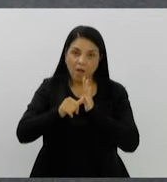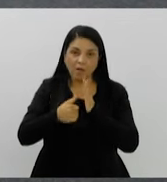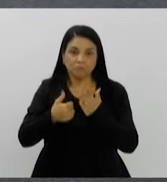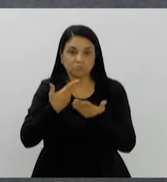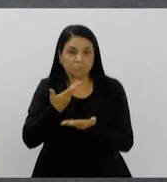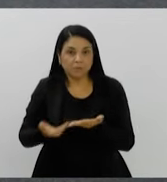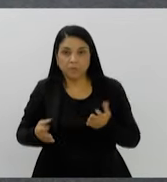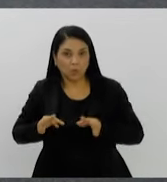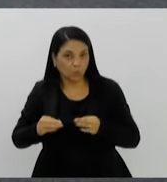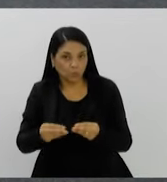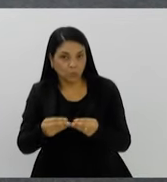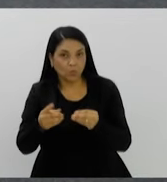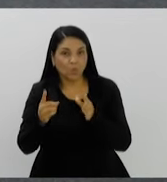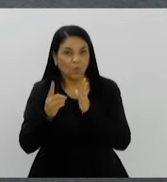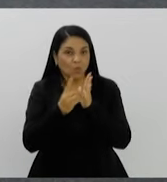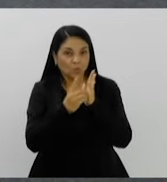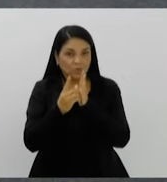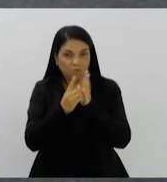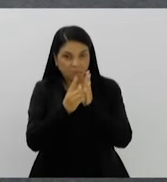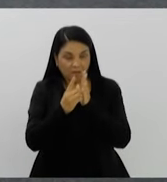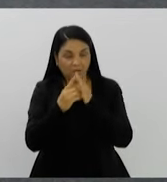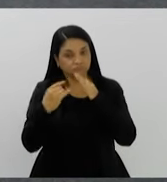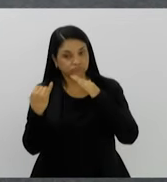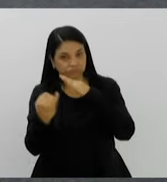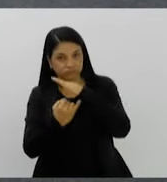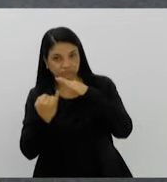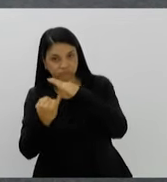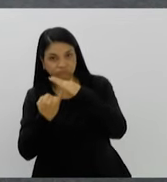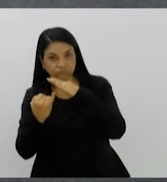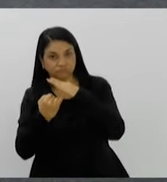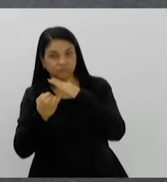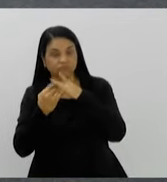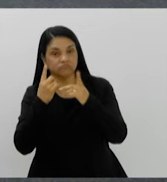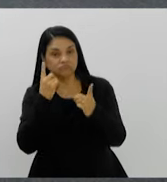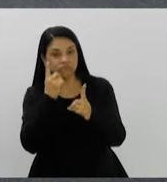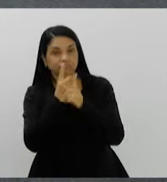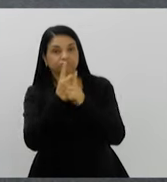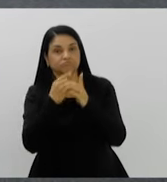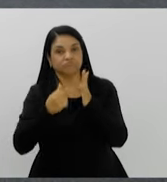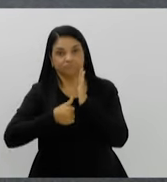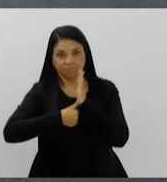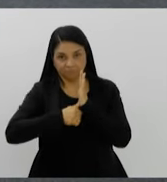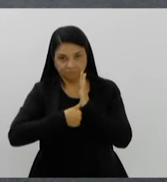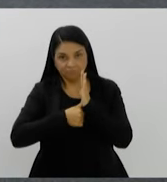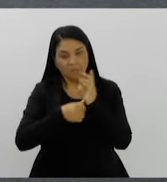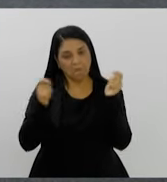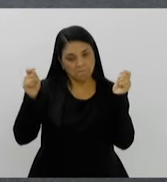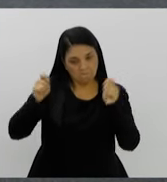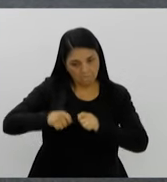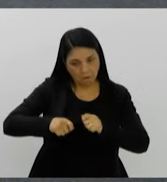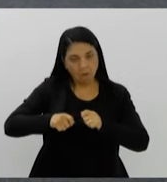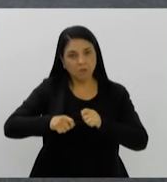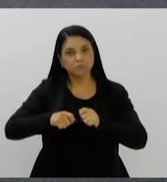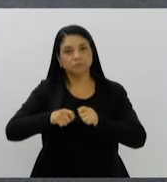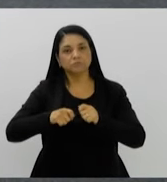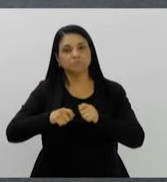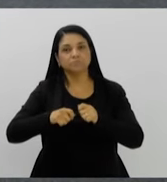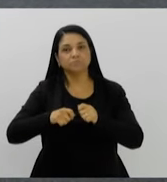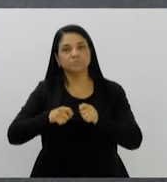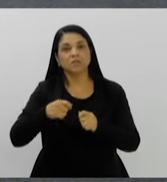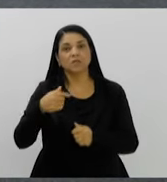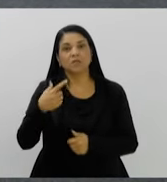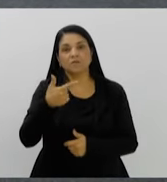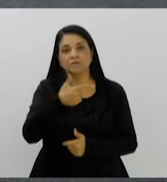Detran como um instituto também de identificação ele pode e tem condições de em